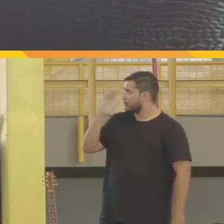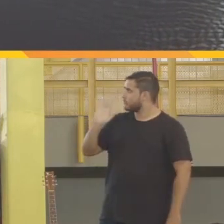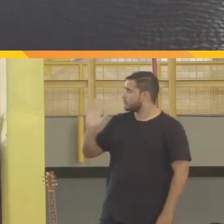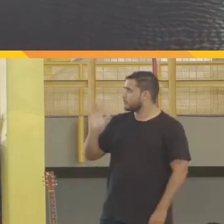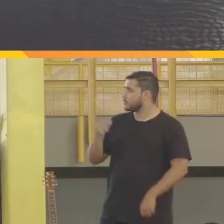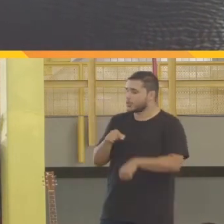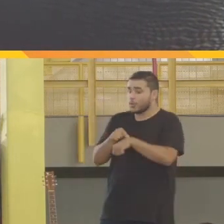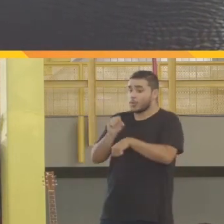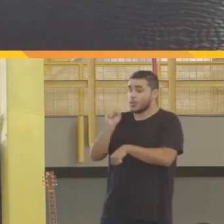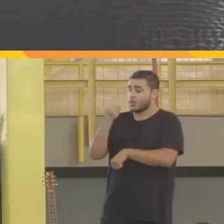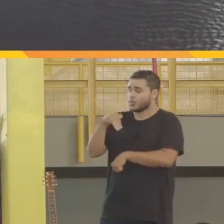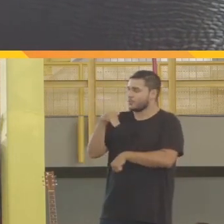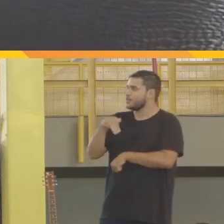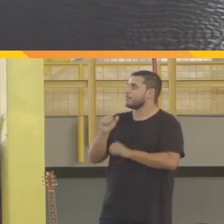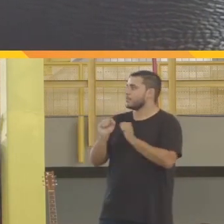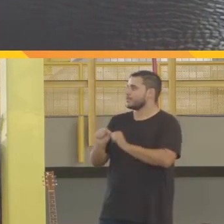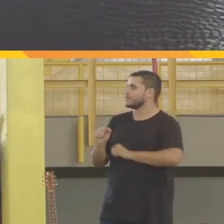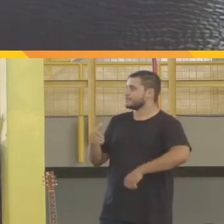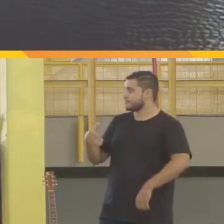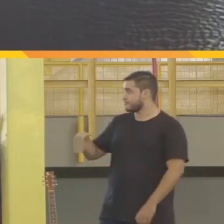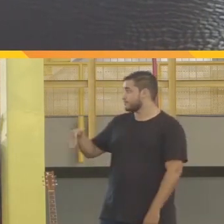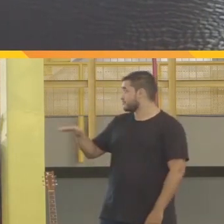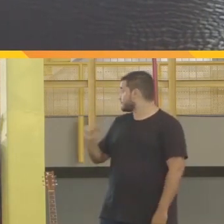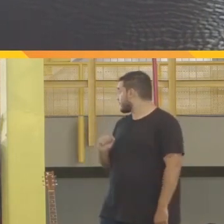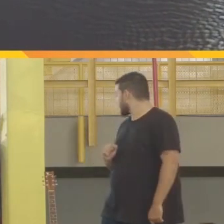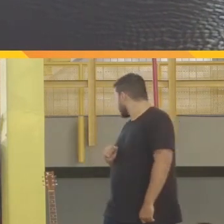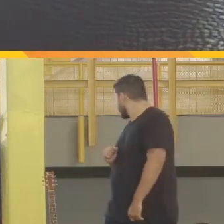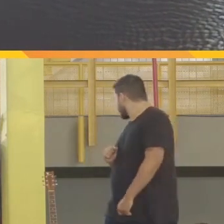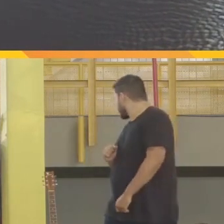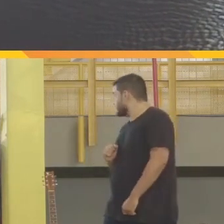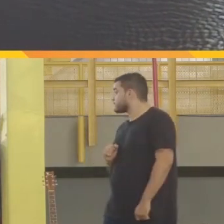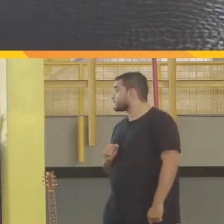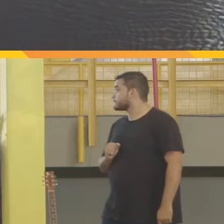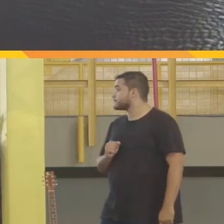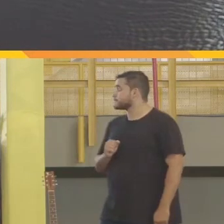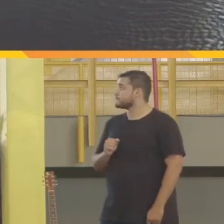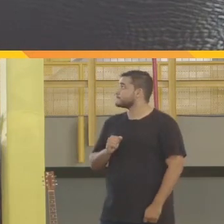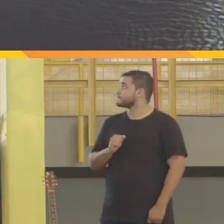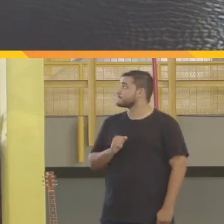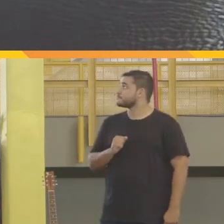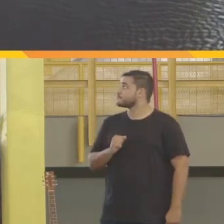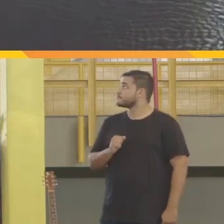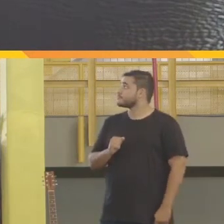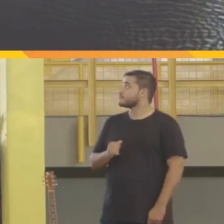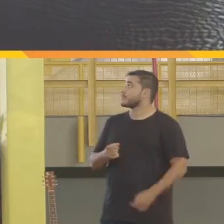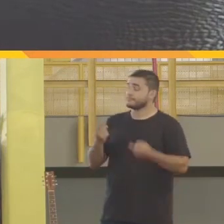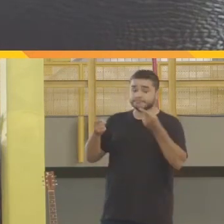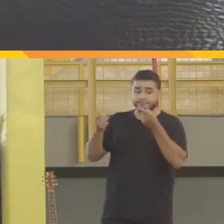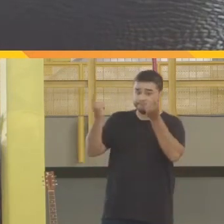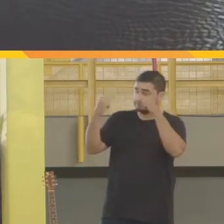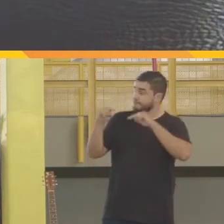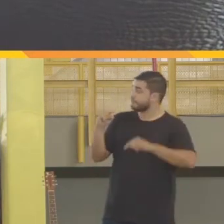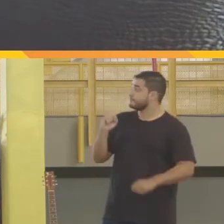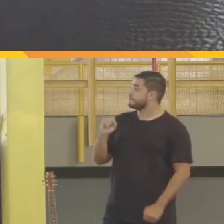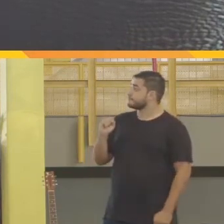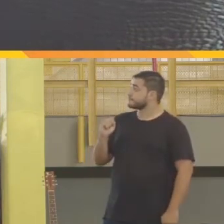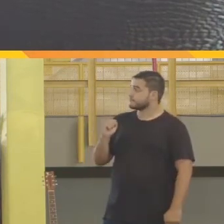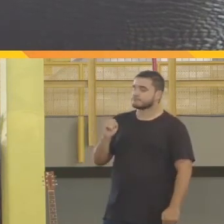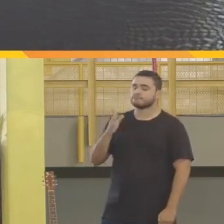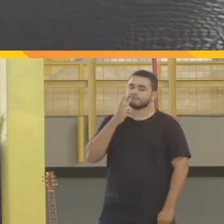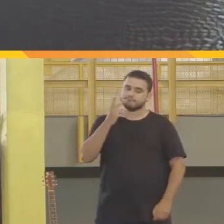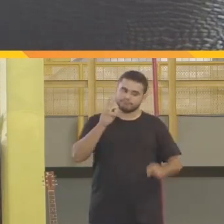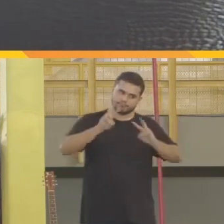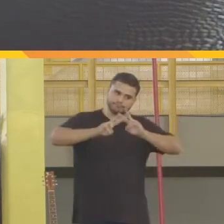tem 8 minutos. 8 minutos. Perfeito. Observe aqui uma coisa.